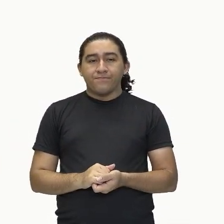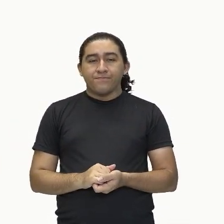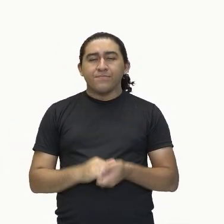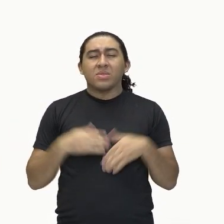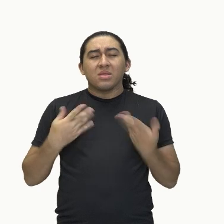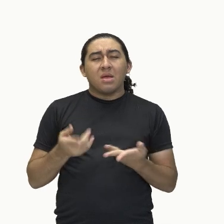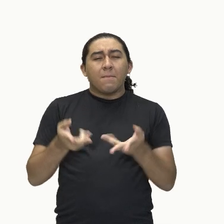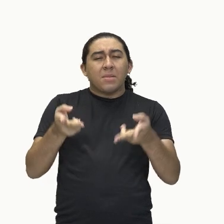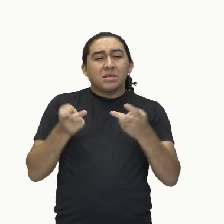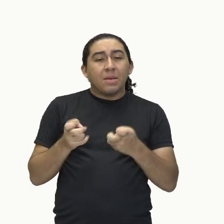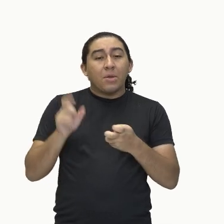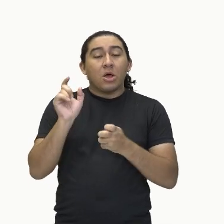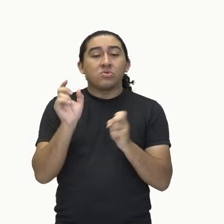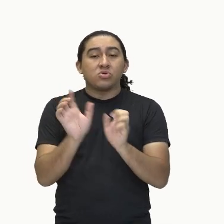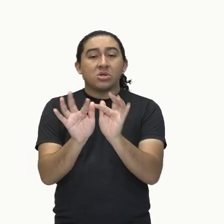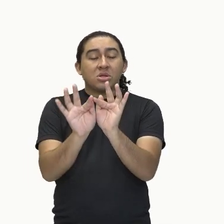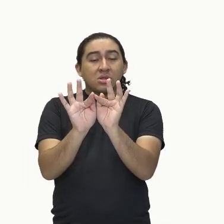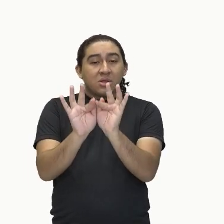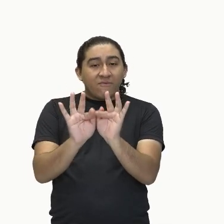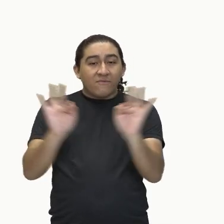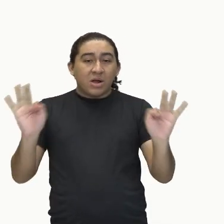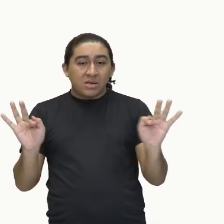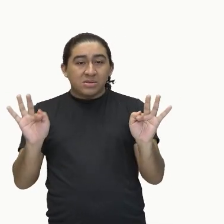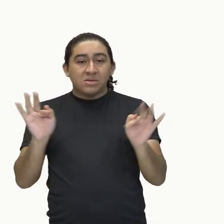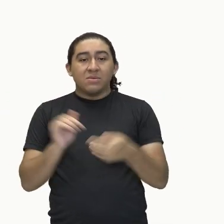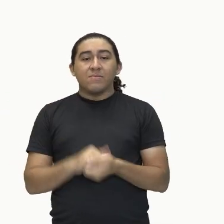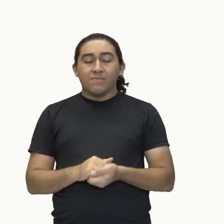Olha só, realidade de maneira